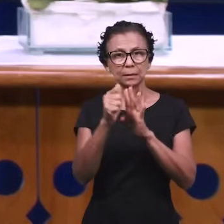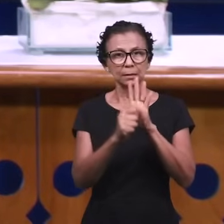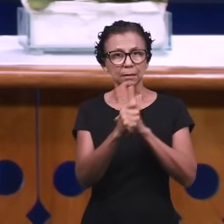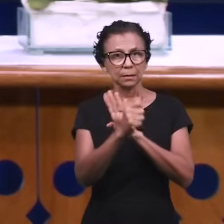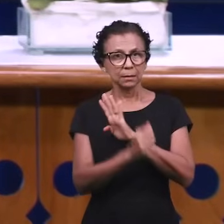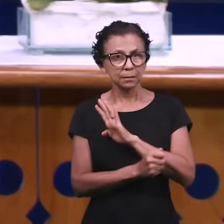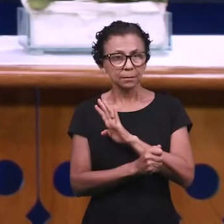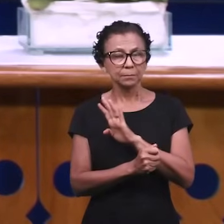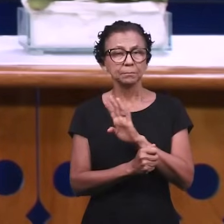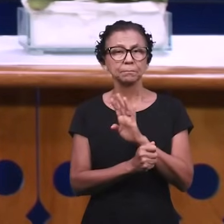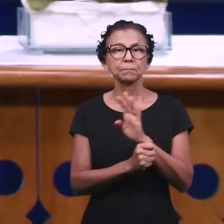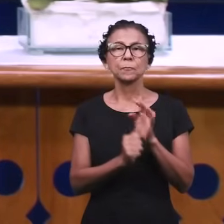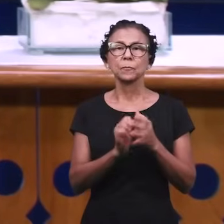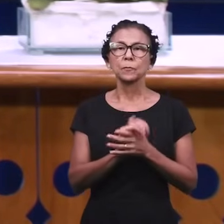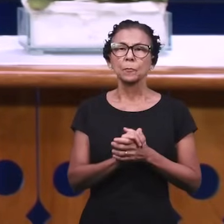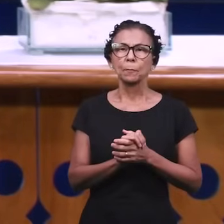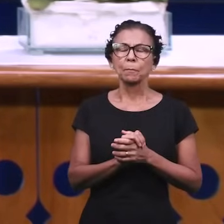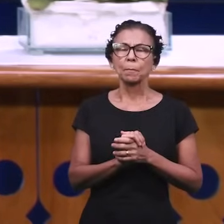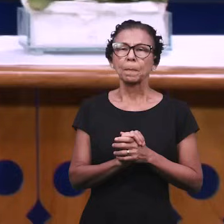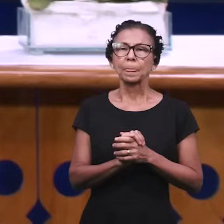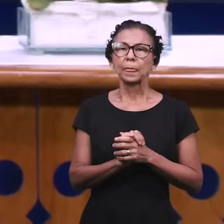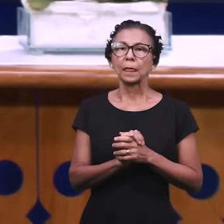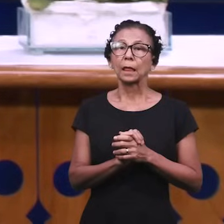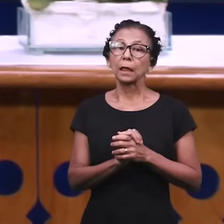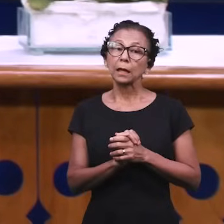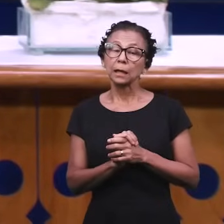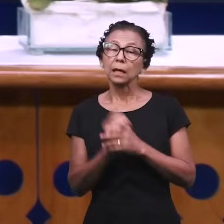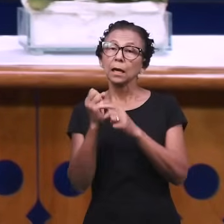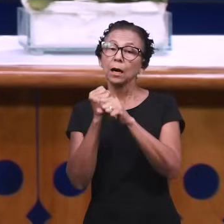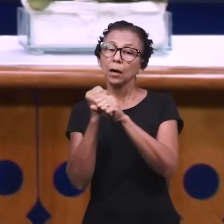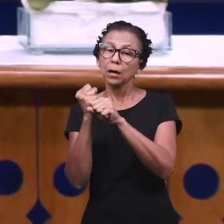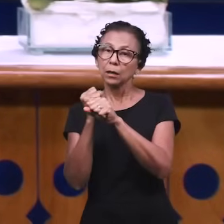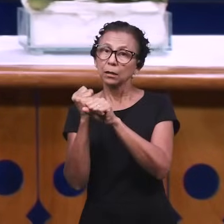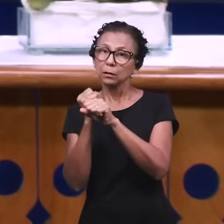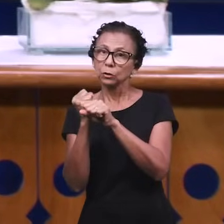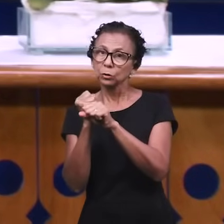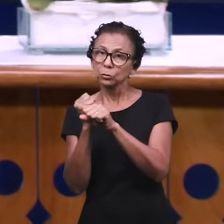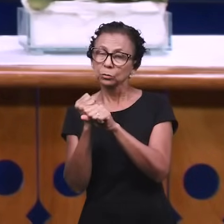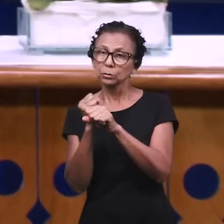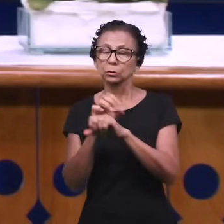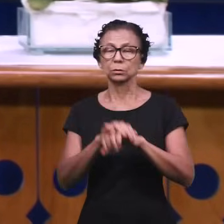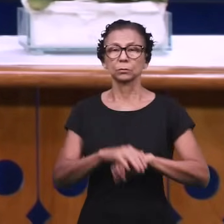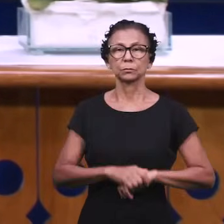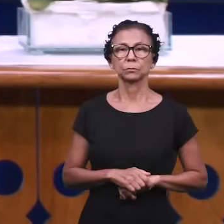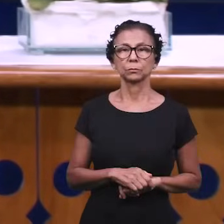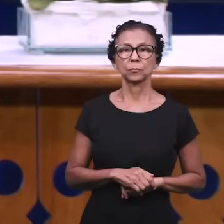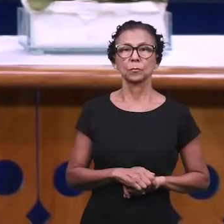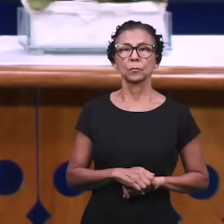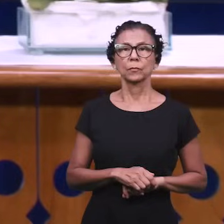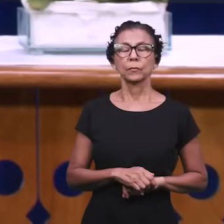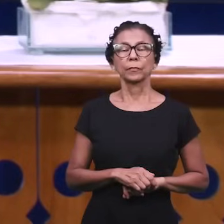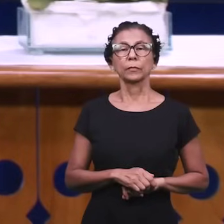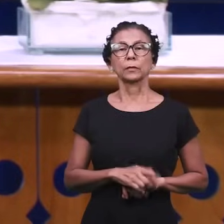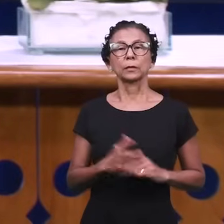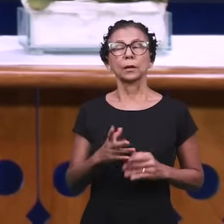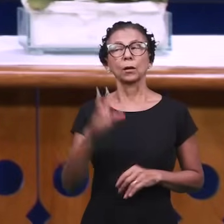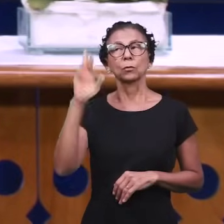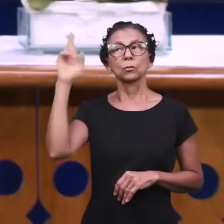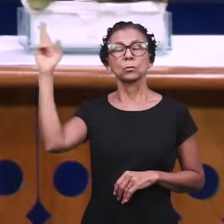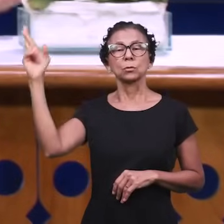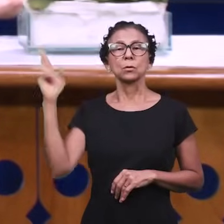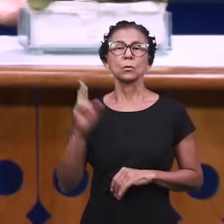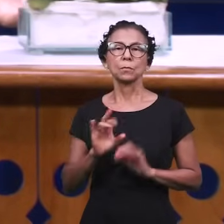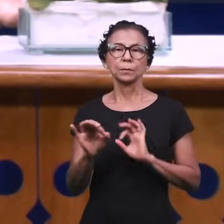vida deles. Ou seja, o Senhor estava dando um novo tempo na vida de Israel, porque o Senhor ia tirá-los